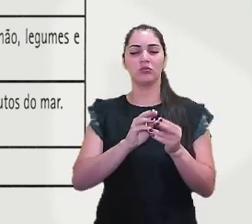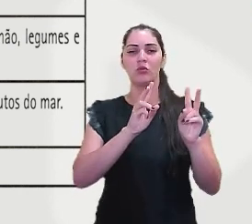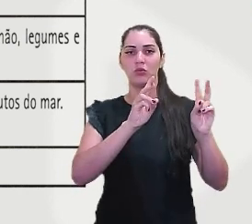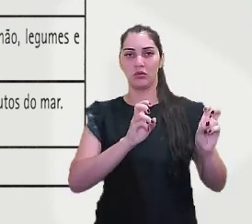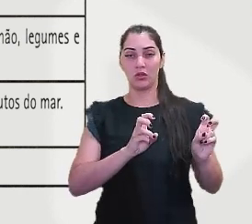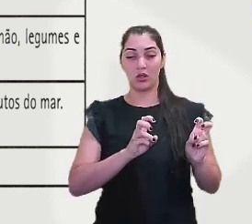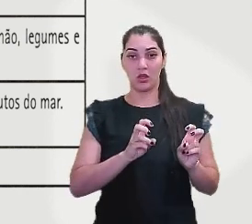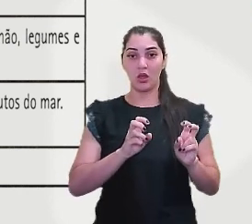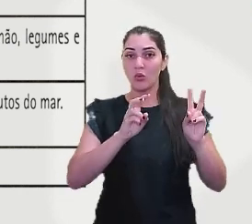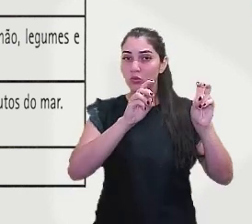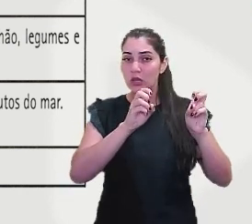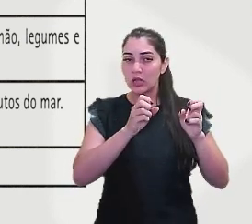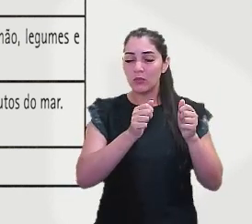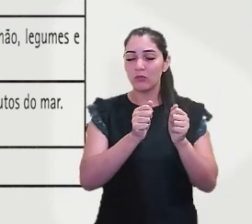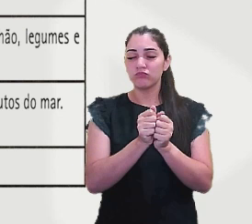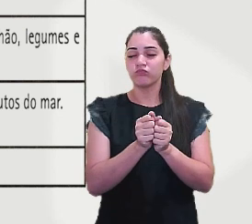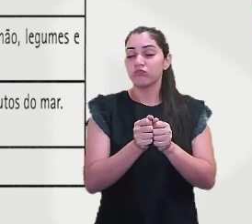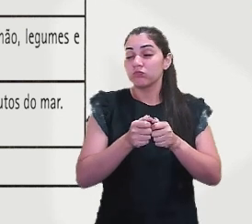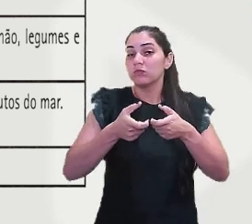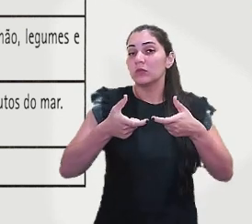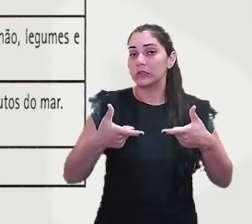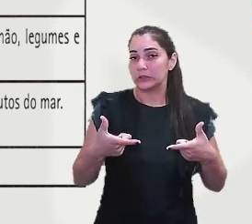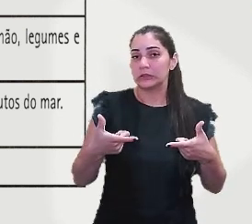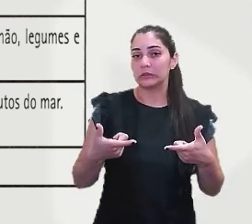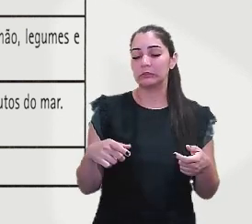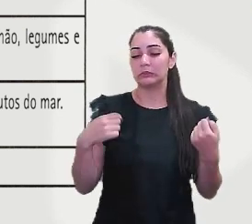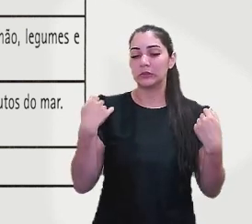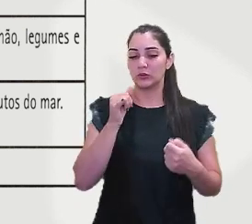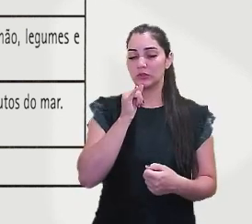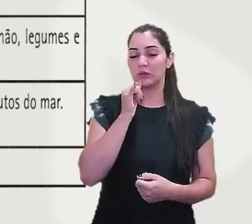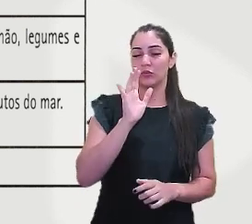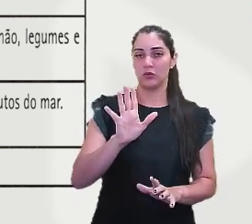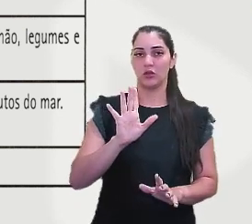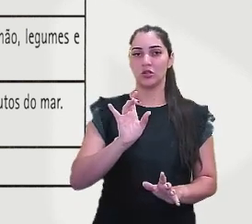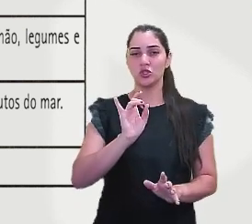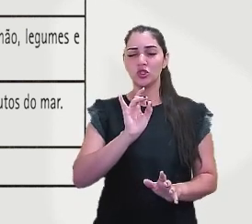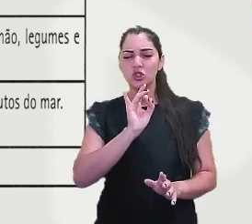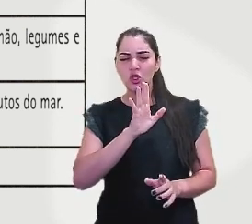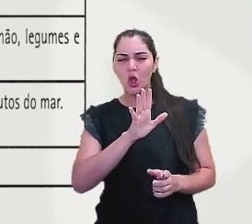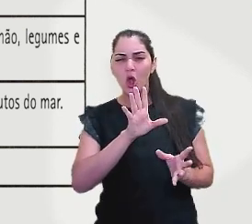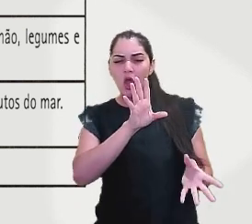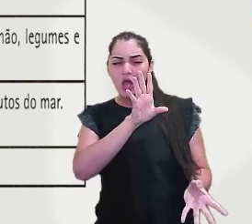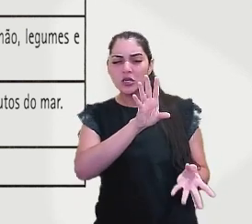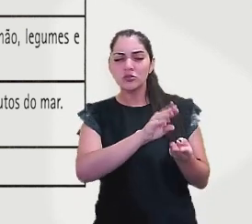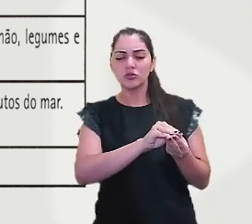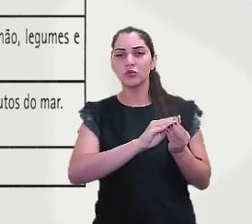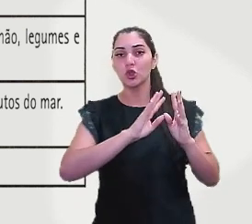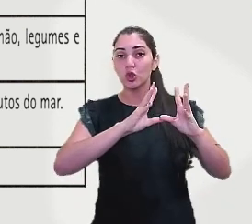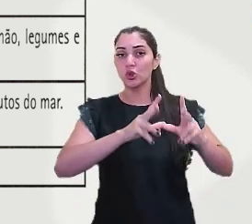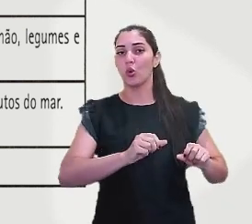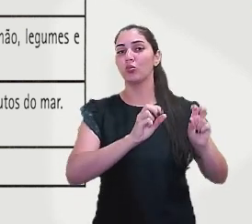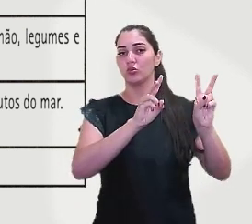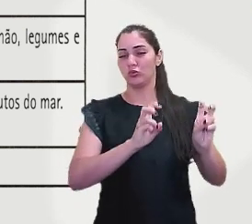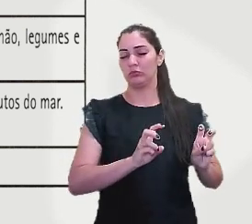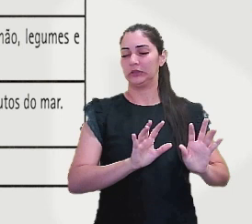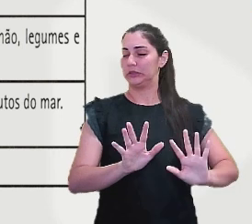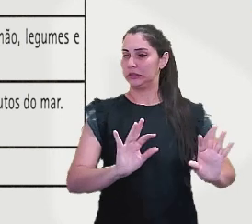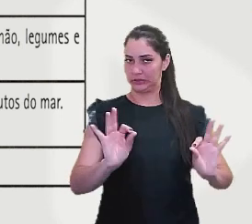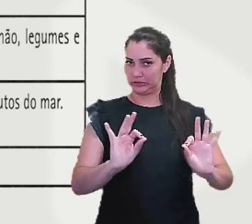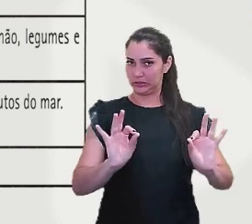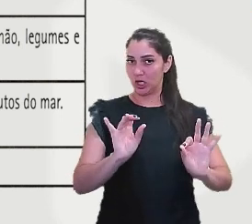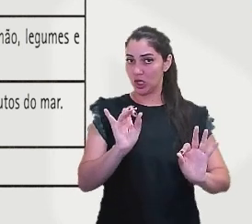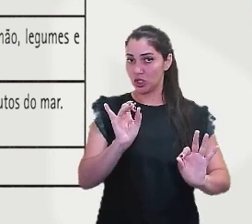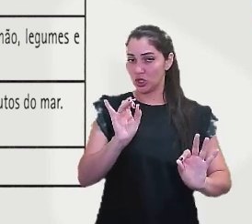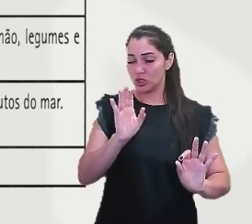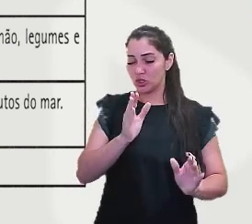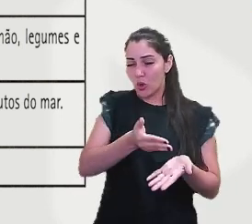amplo e até não quero de jeito nenhum, a partir desse recorte, achar que com isso a gente resumiu todo o assunto. Pelo contrário, isso é apenas